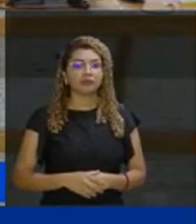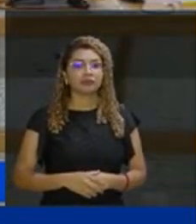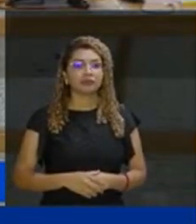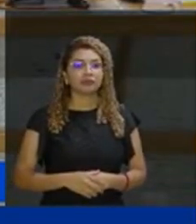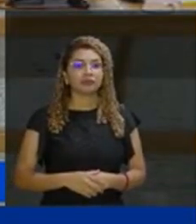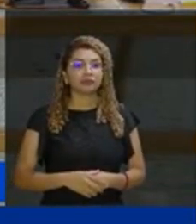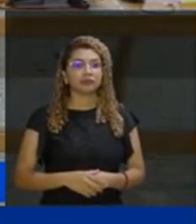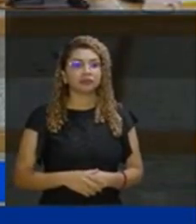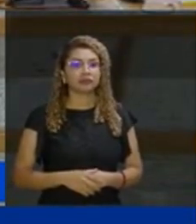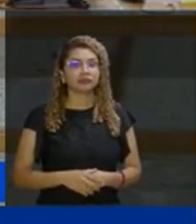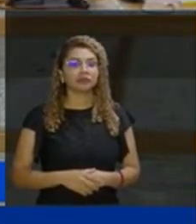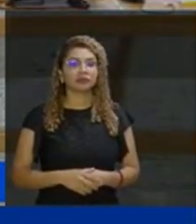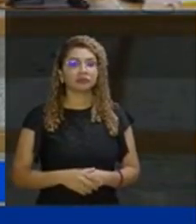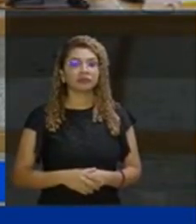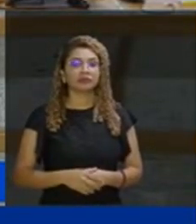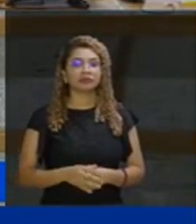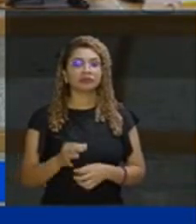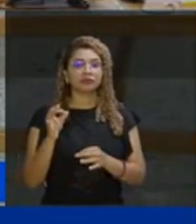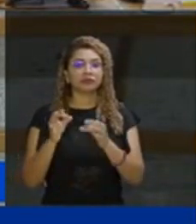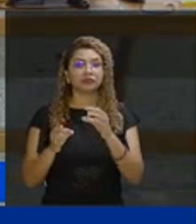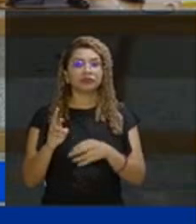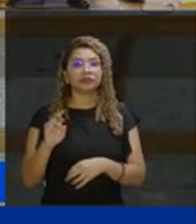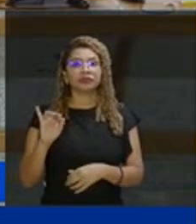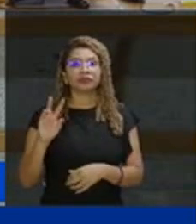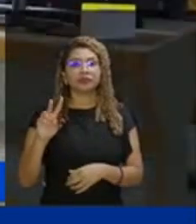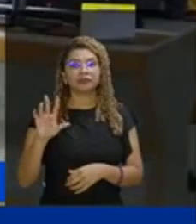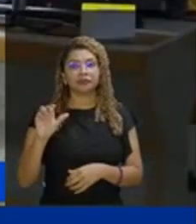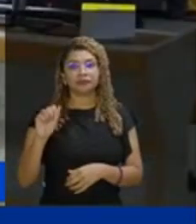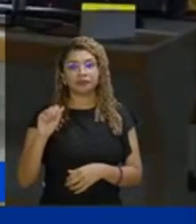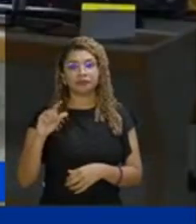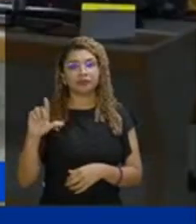juíza Paula Santos para o final. Juiz Rivaldo Valente.